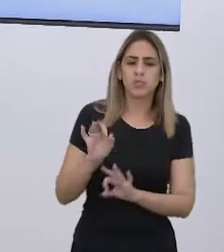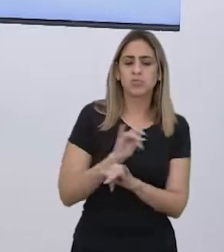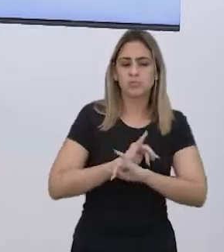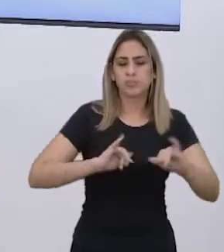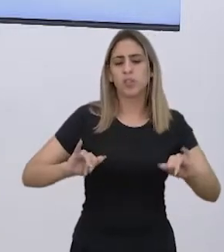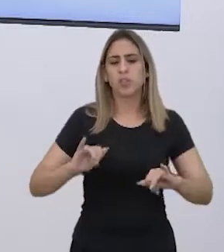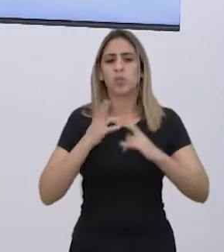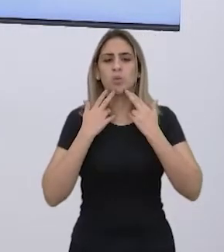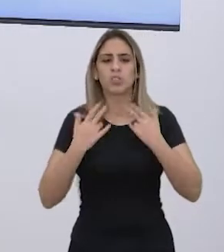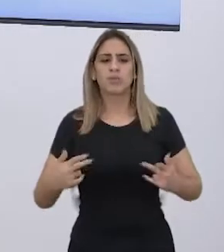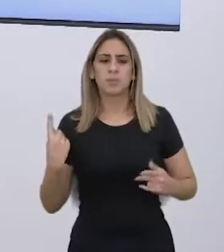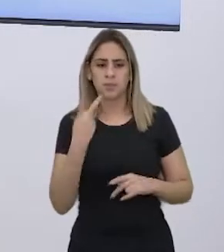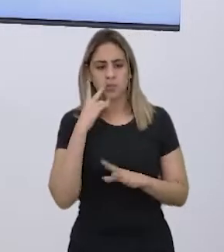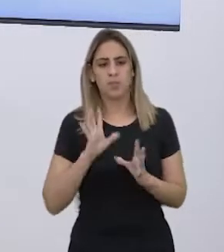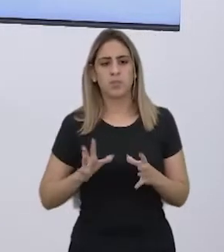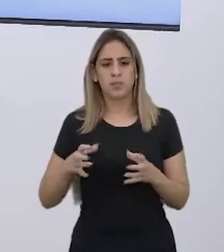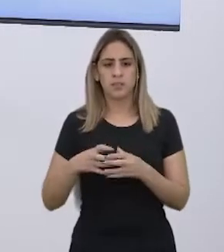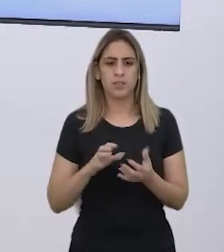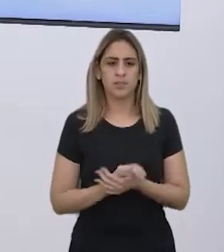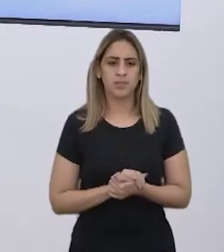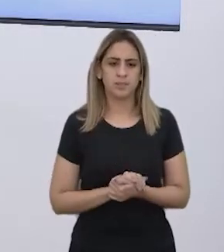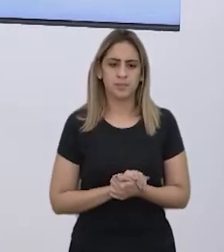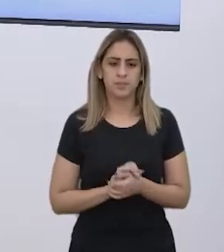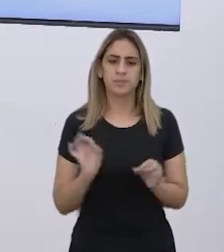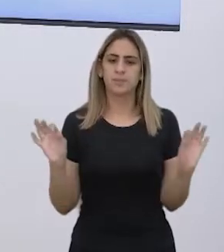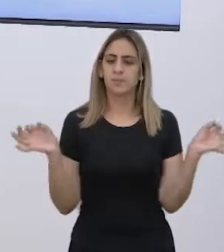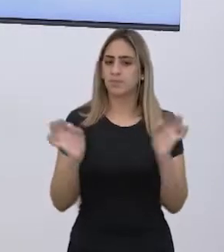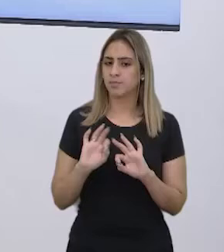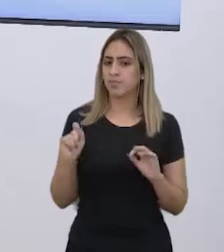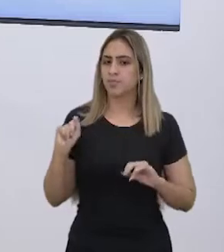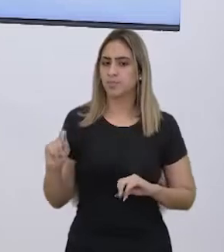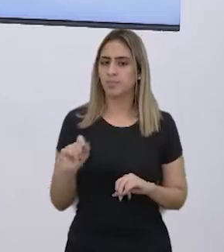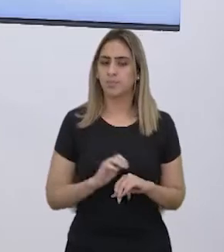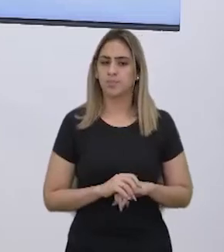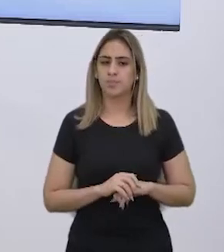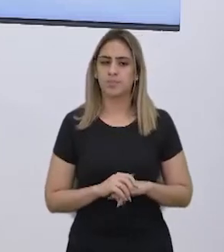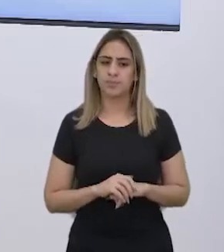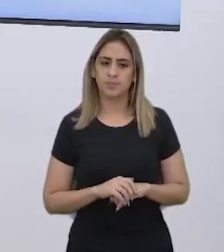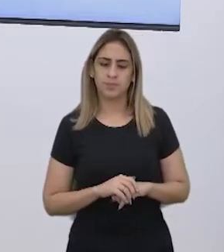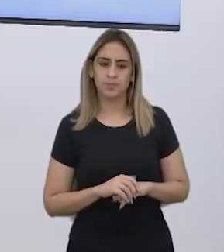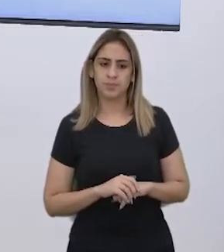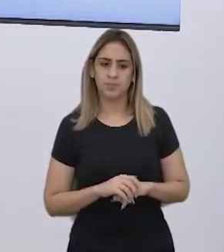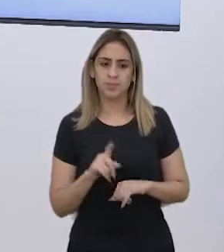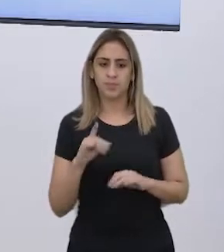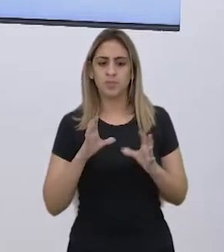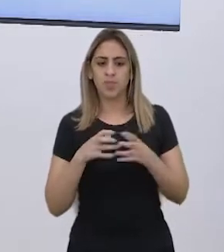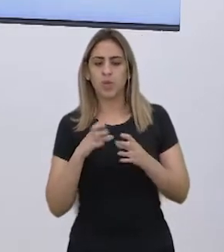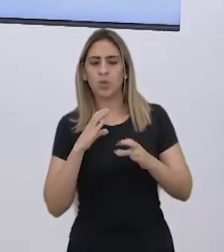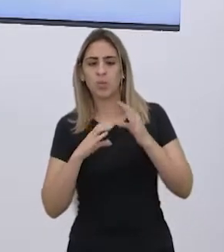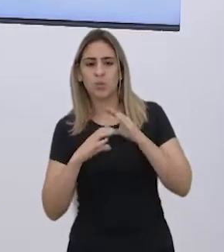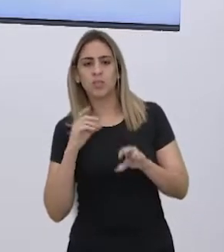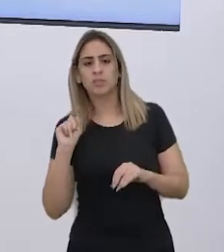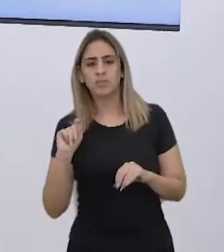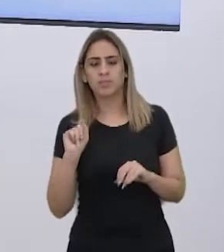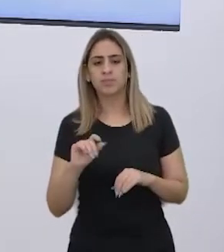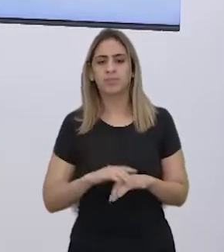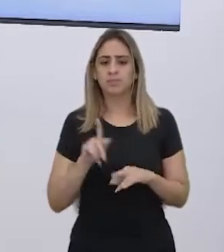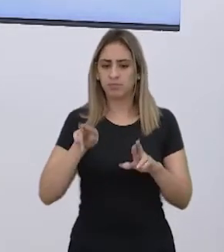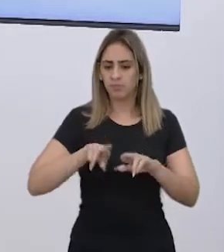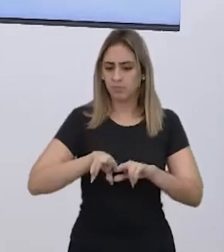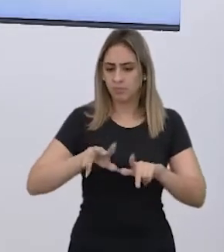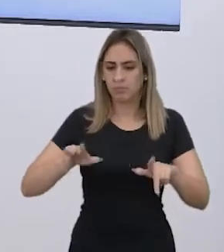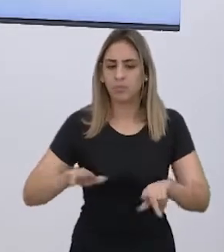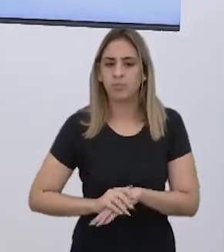de notícias para a sua comunidade. Que nada mais muitas vezes os meios de comunicação são